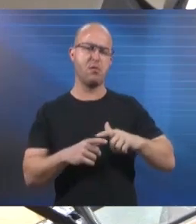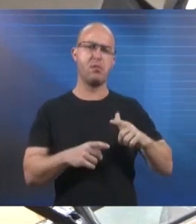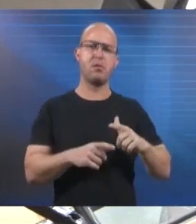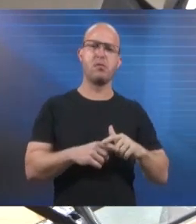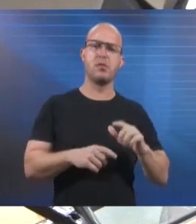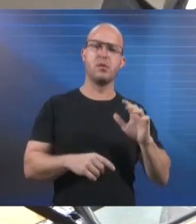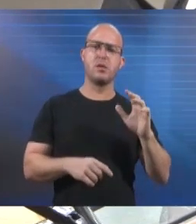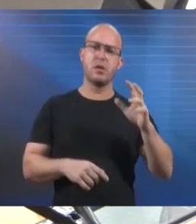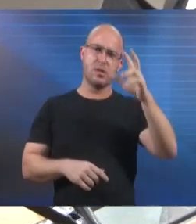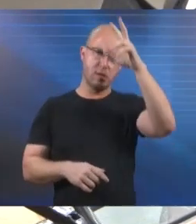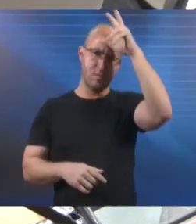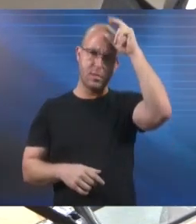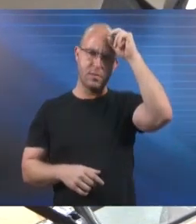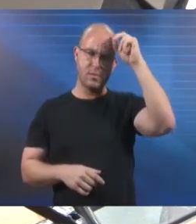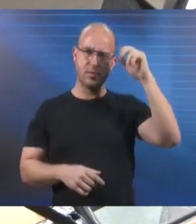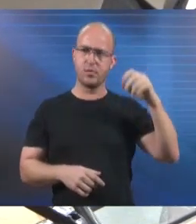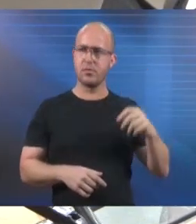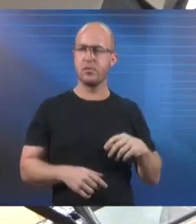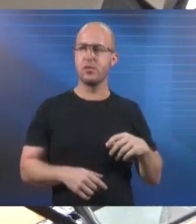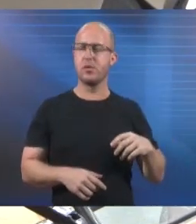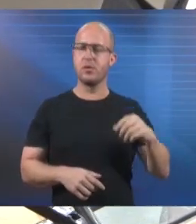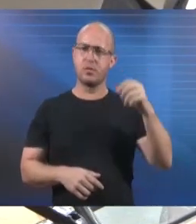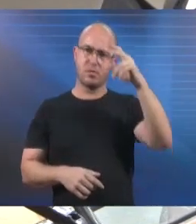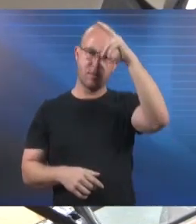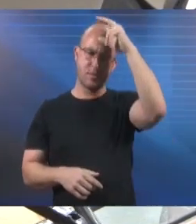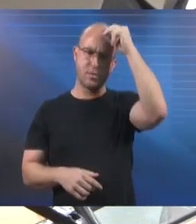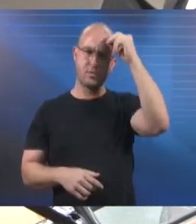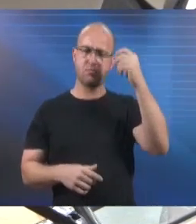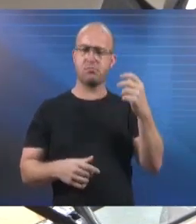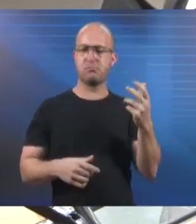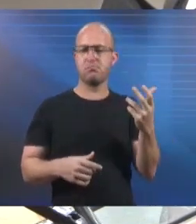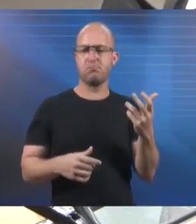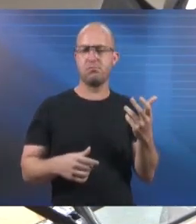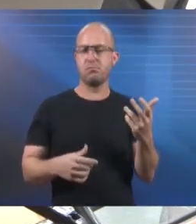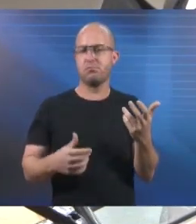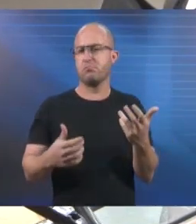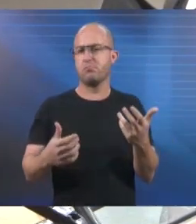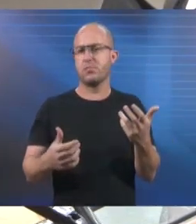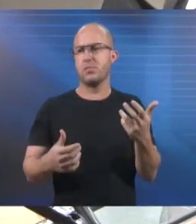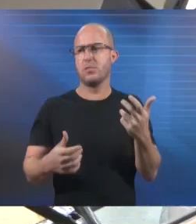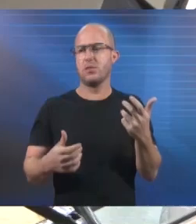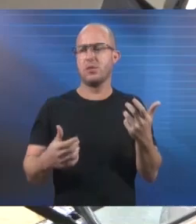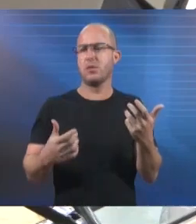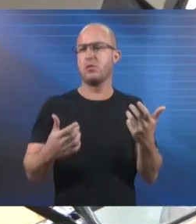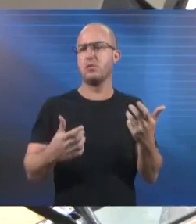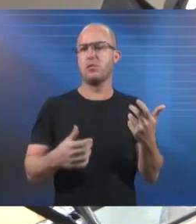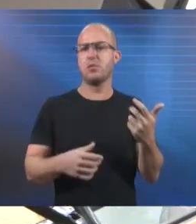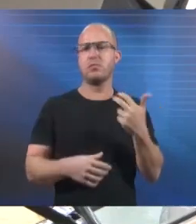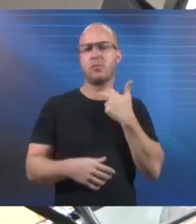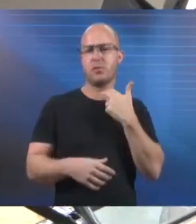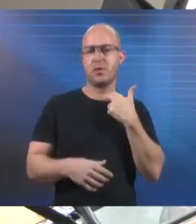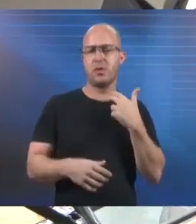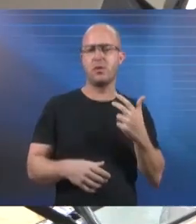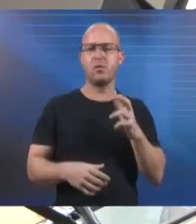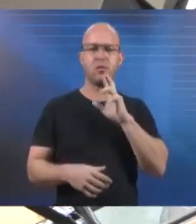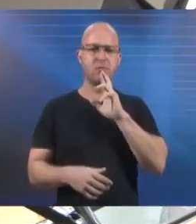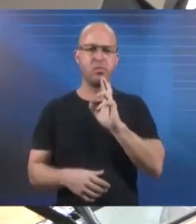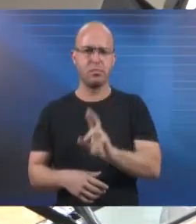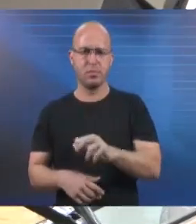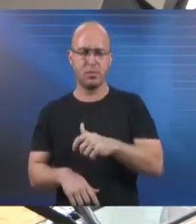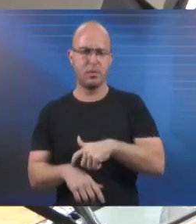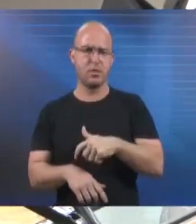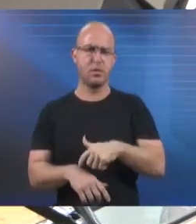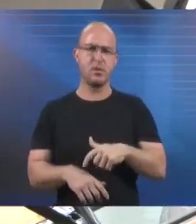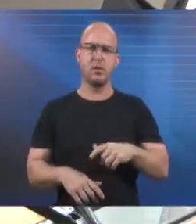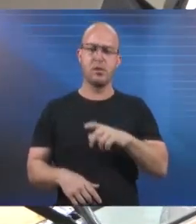resolver na prefeitura de natal e o prefeito não puder não quiser ou não tiver com tempo para responder as pessoas que